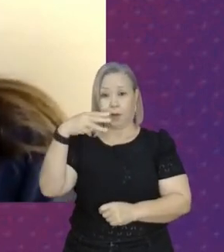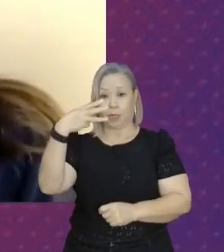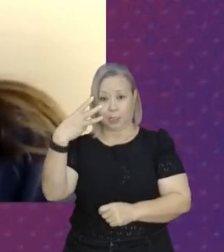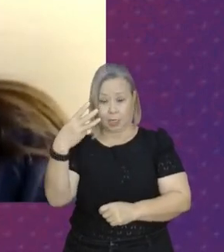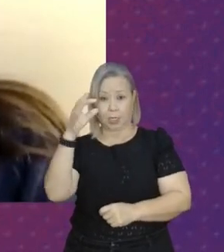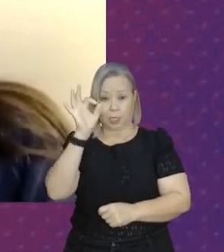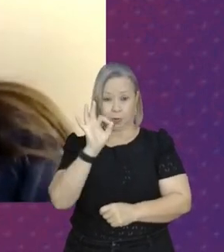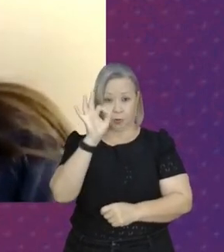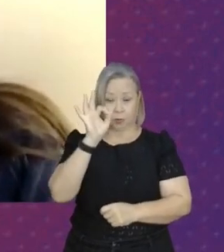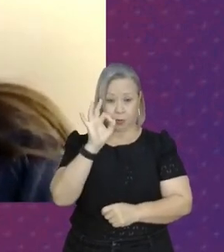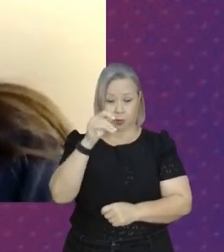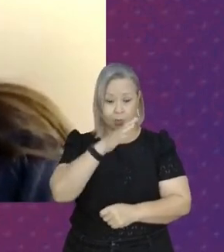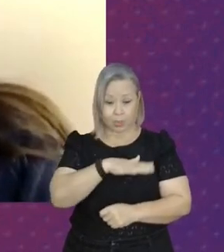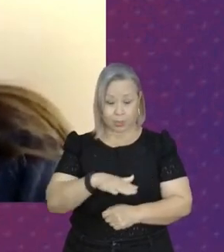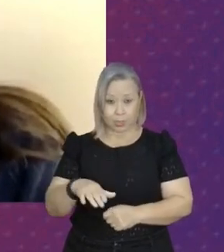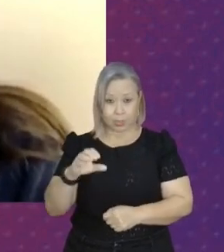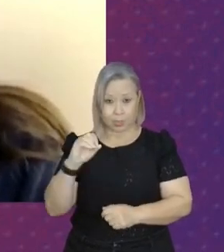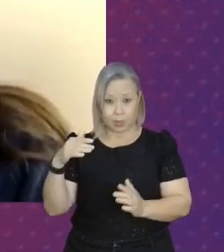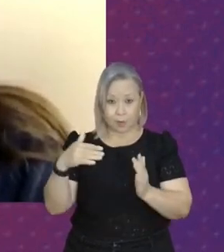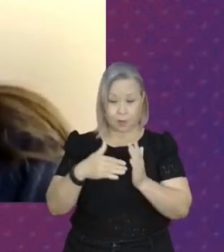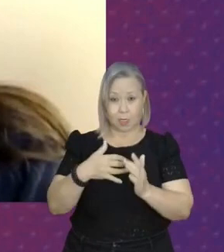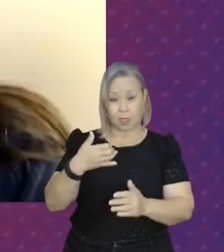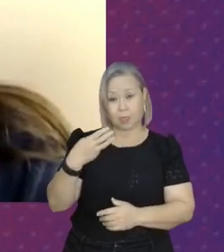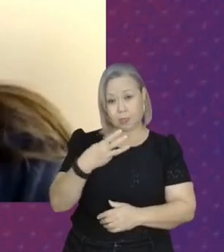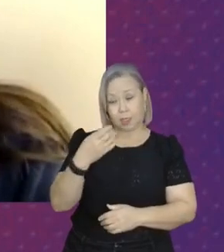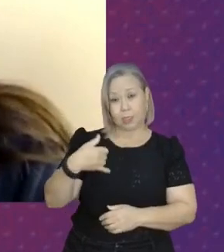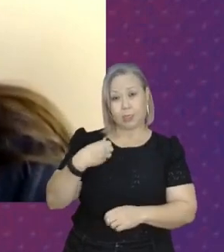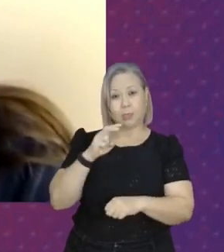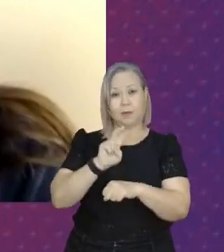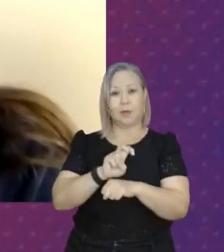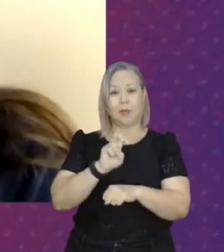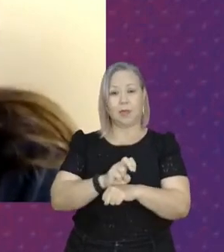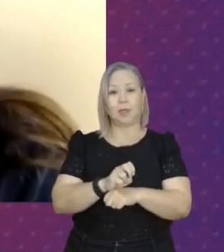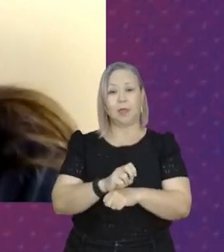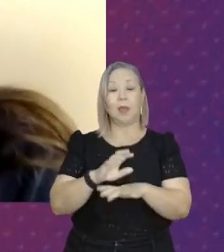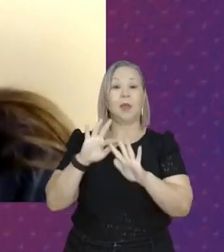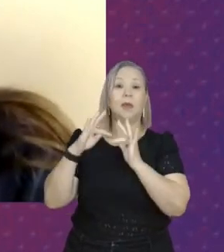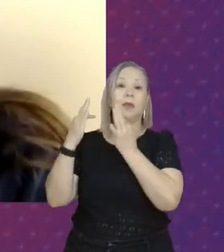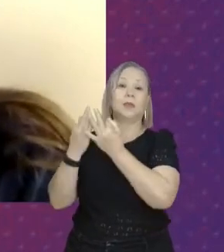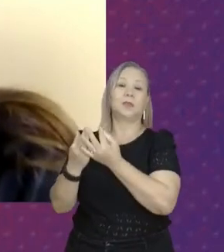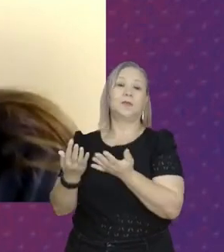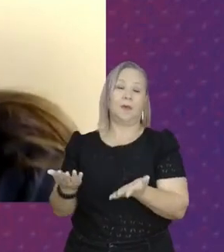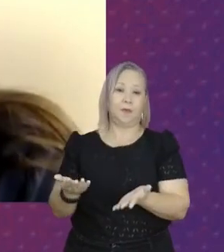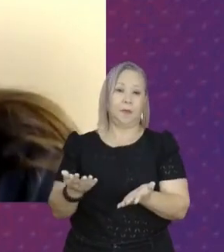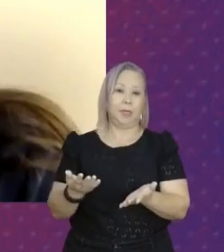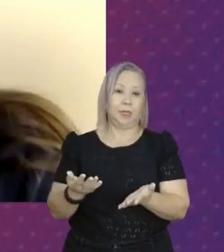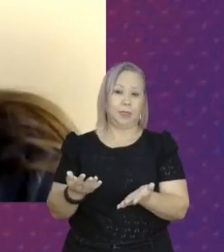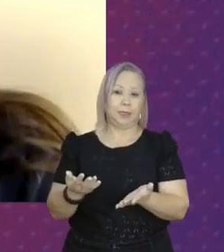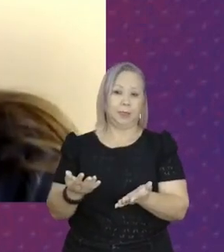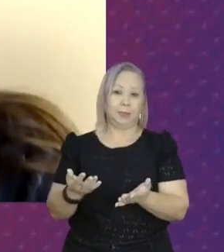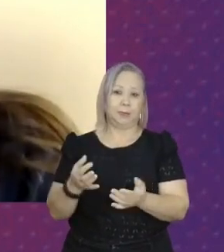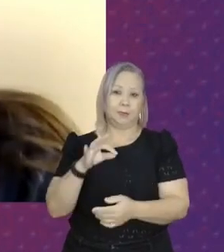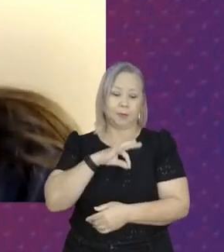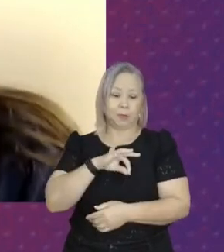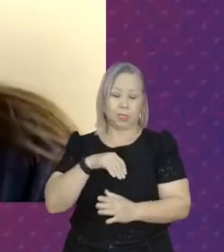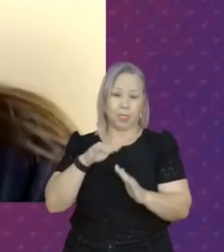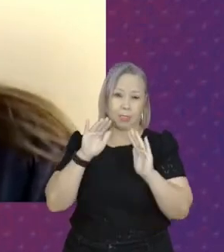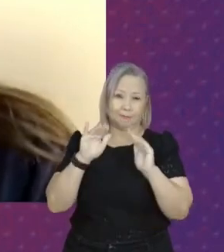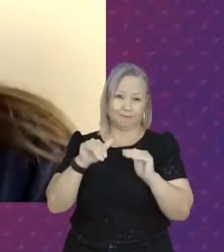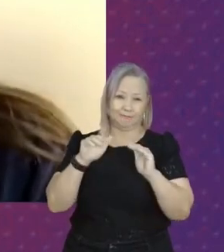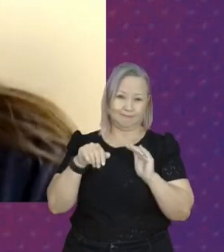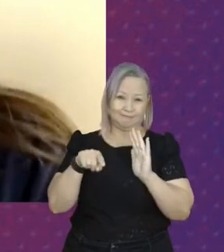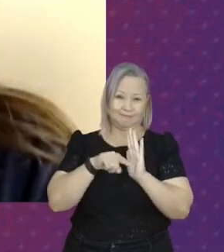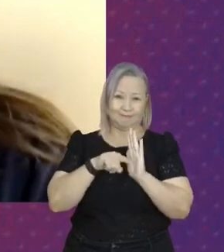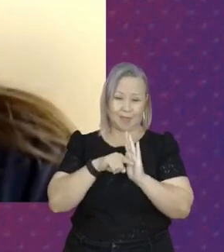54,3% das crianças de 0 a 3 anos estão na creche, enquanto nas famílias do primeiro quintil, de renda mais baixa,